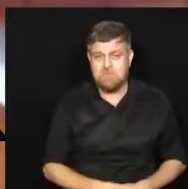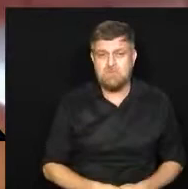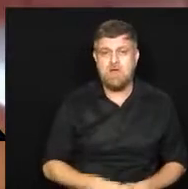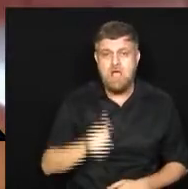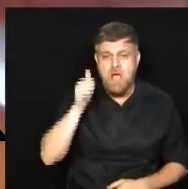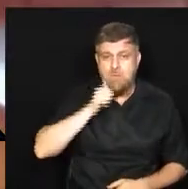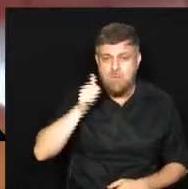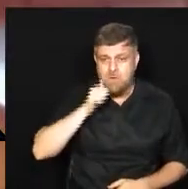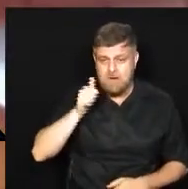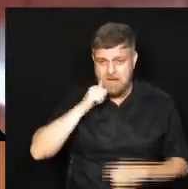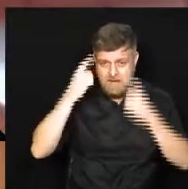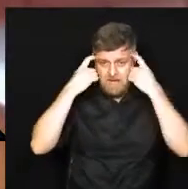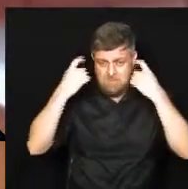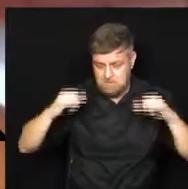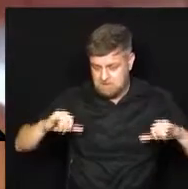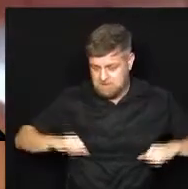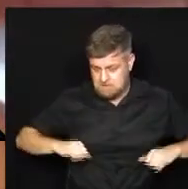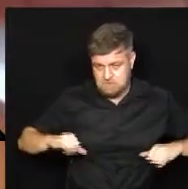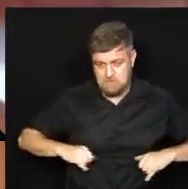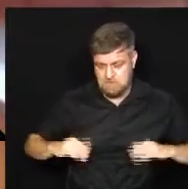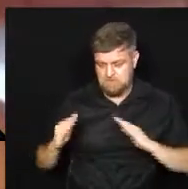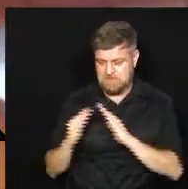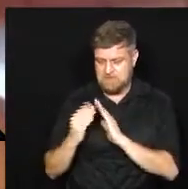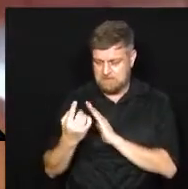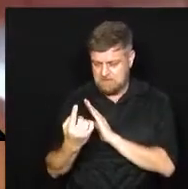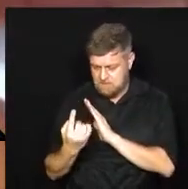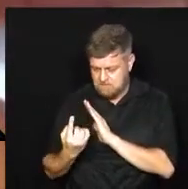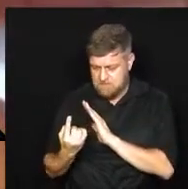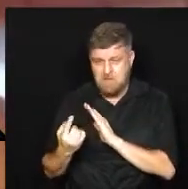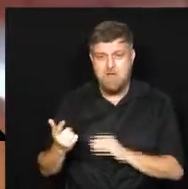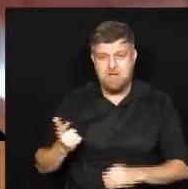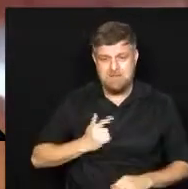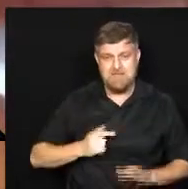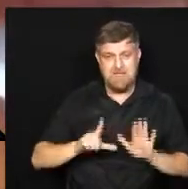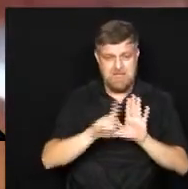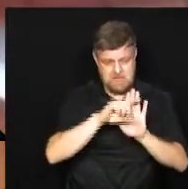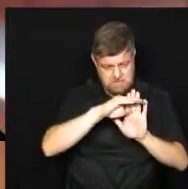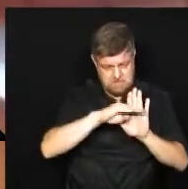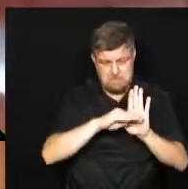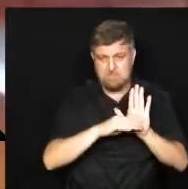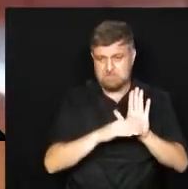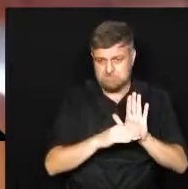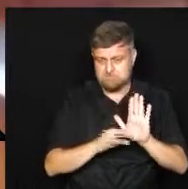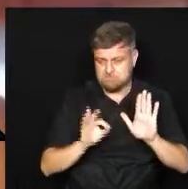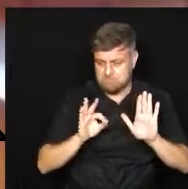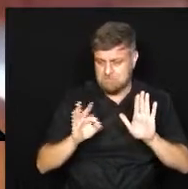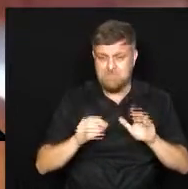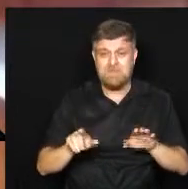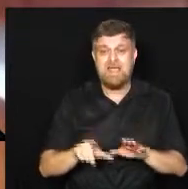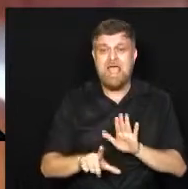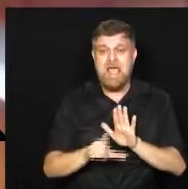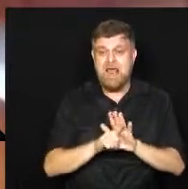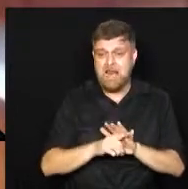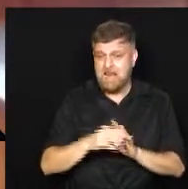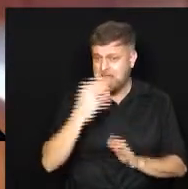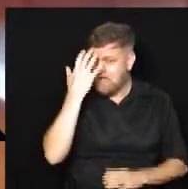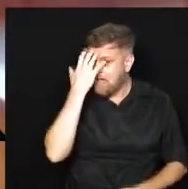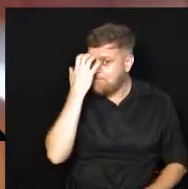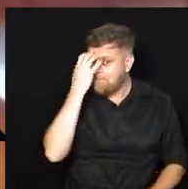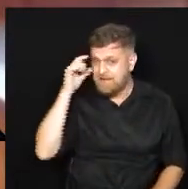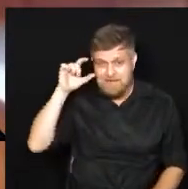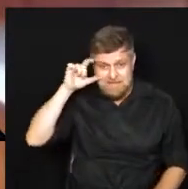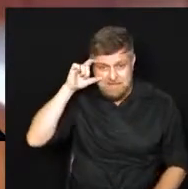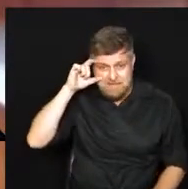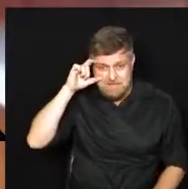proteção à violência doméstica, é uma legislação consistente, né? A Lei Maria da Penha é uma das melhores leis